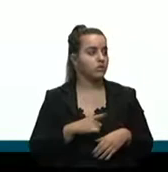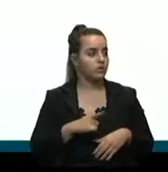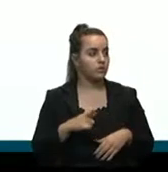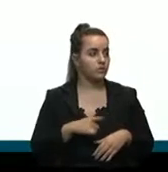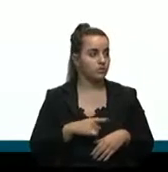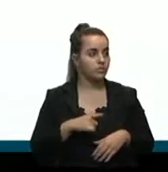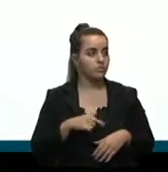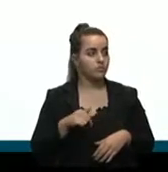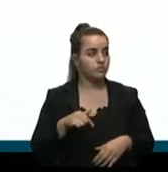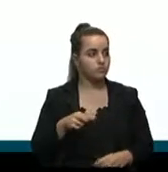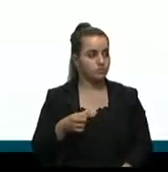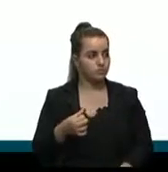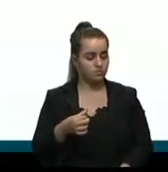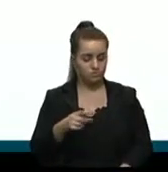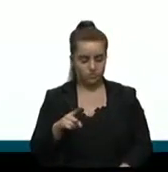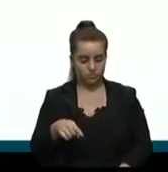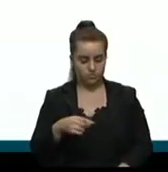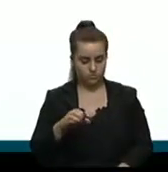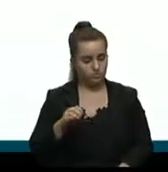obteremos